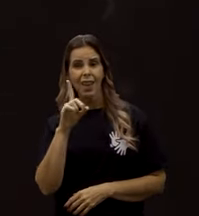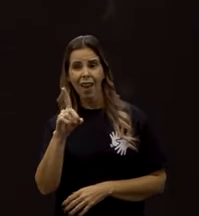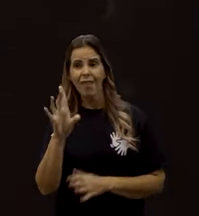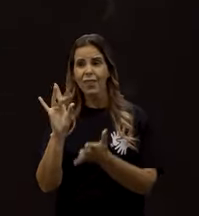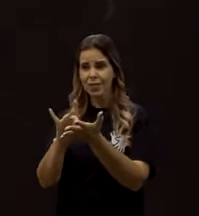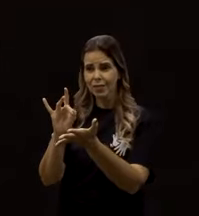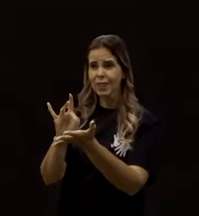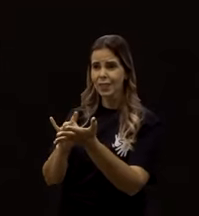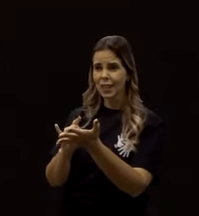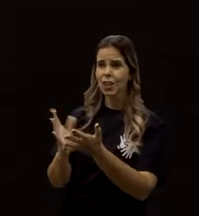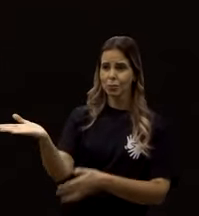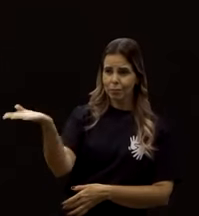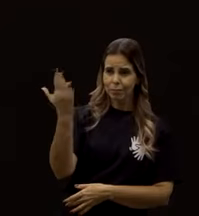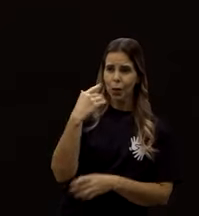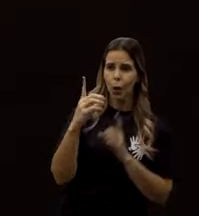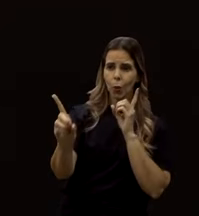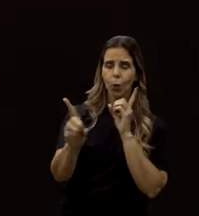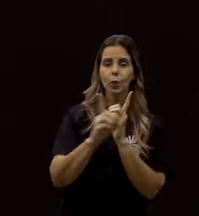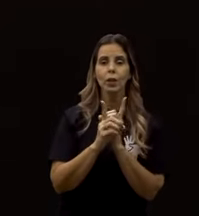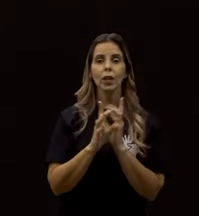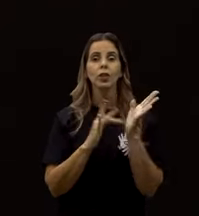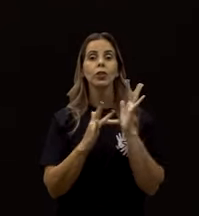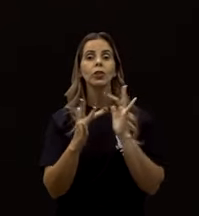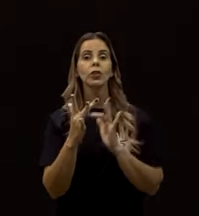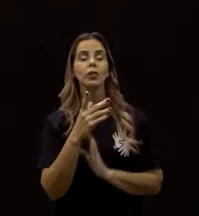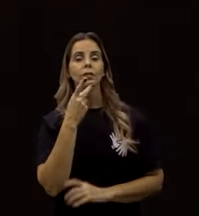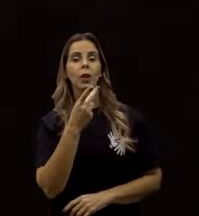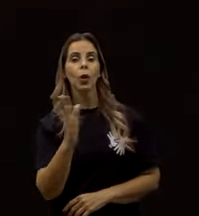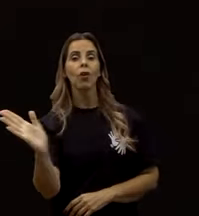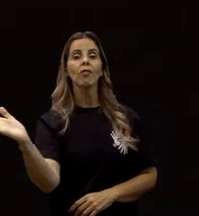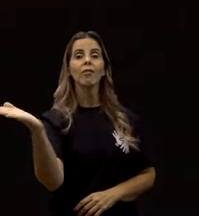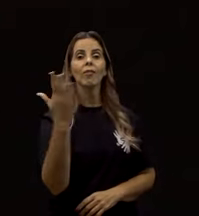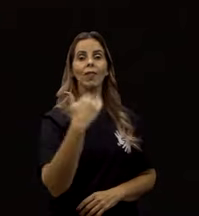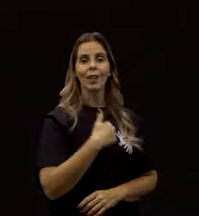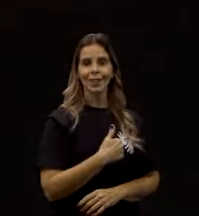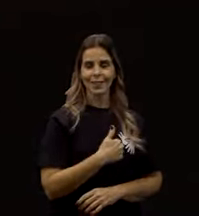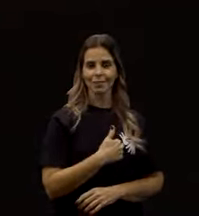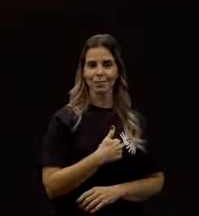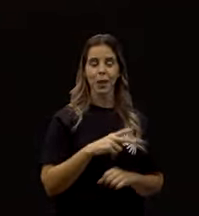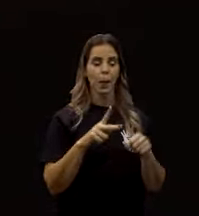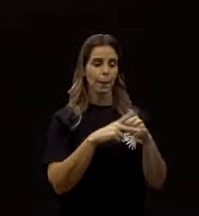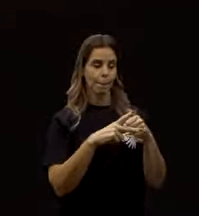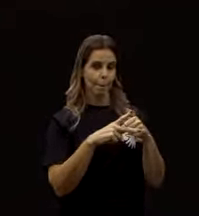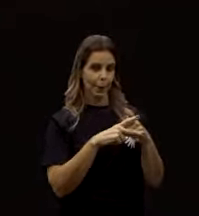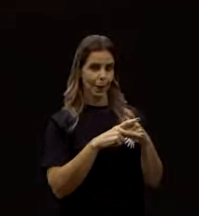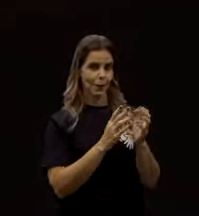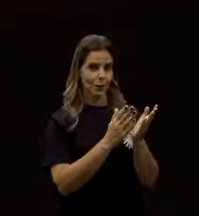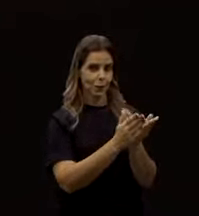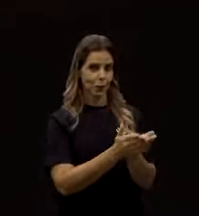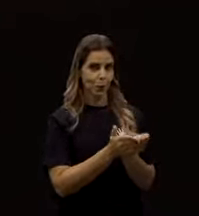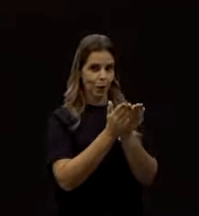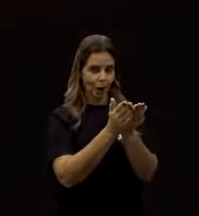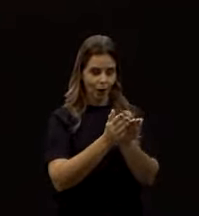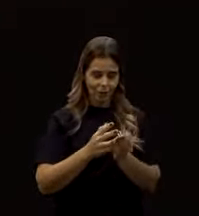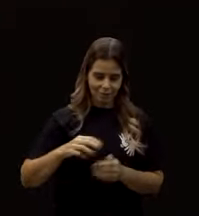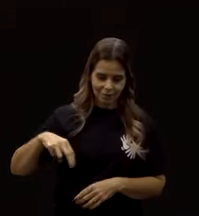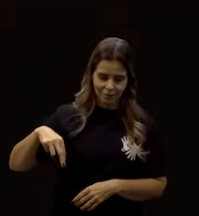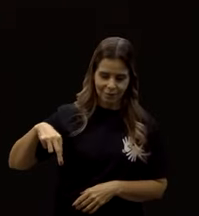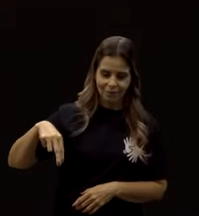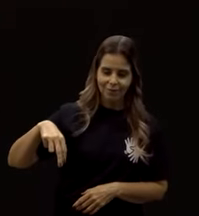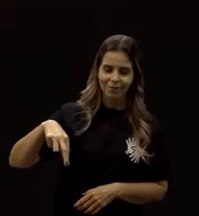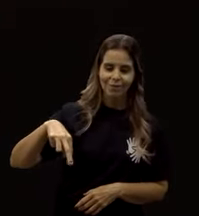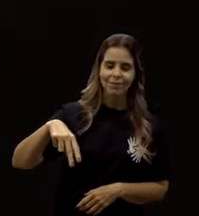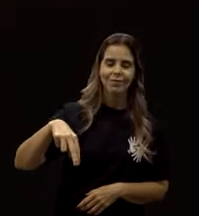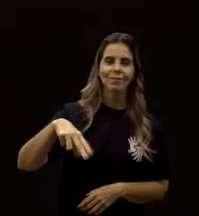Jesus disse venha respondeu ele então Pedro saiu do barco andou sobre as águas